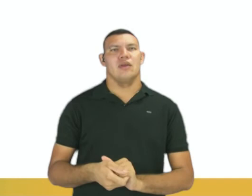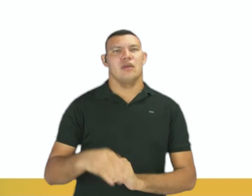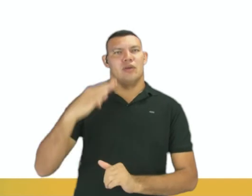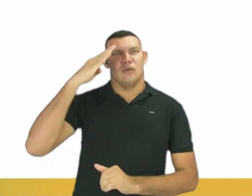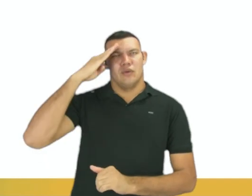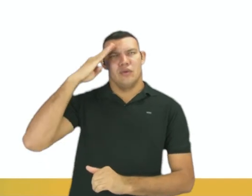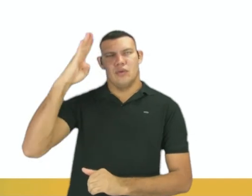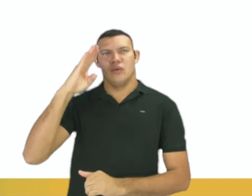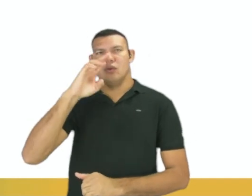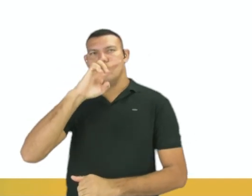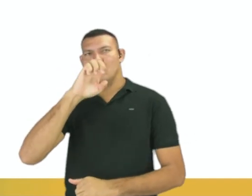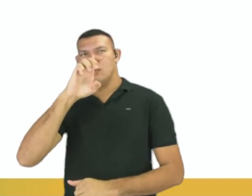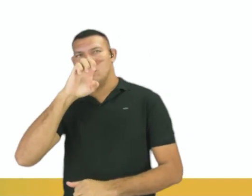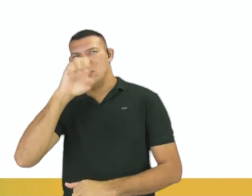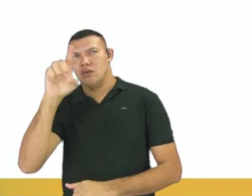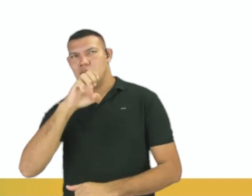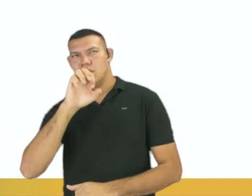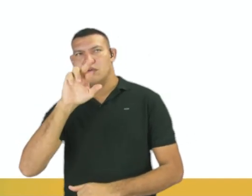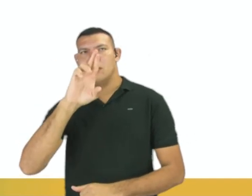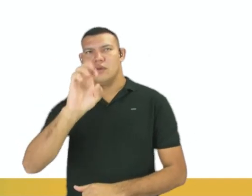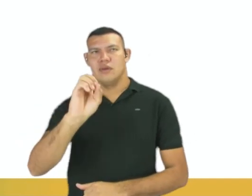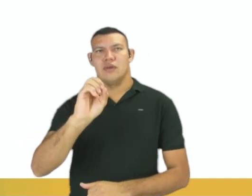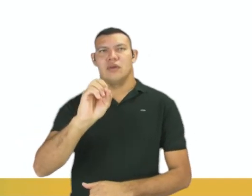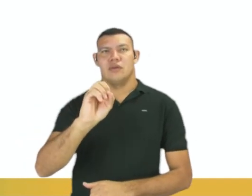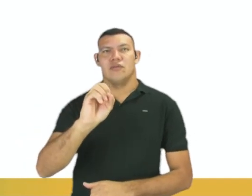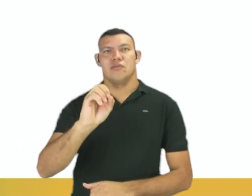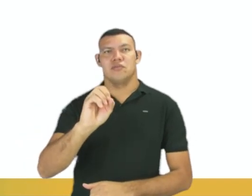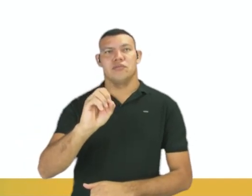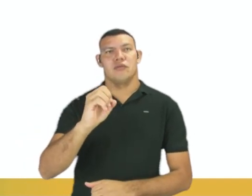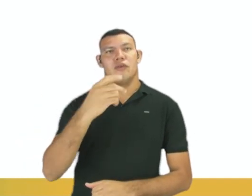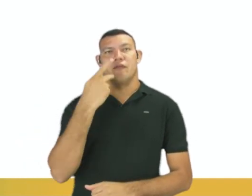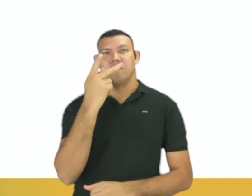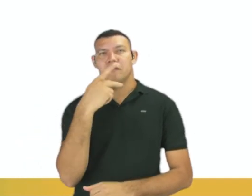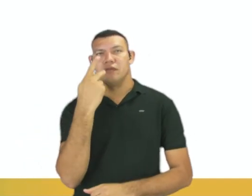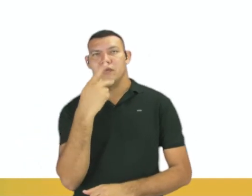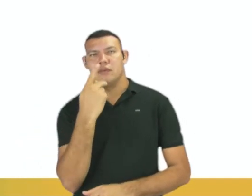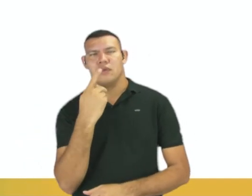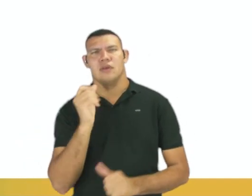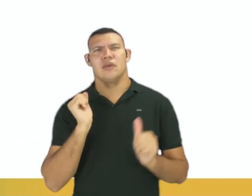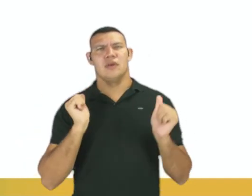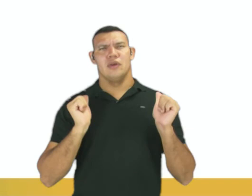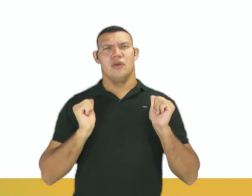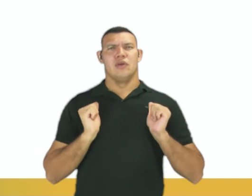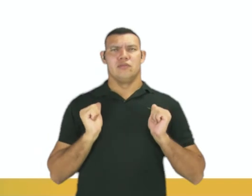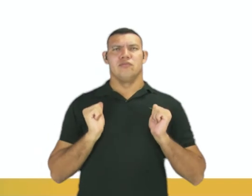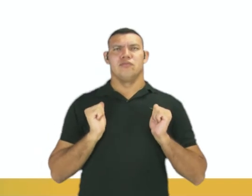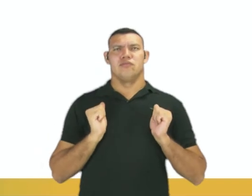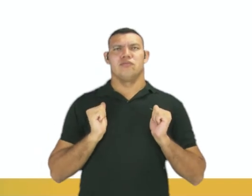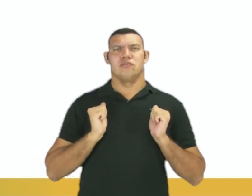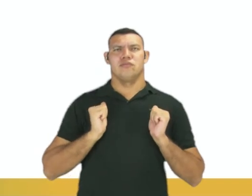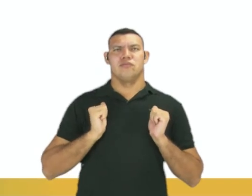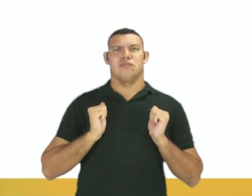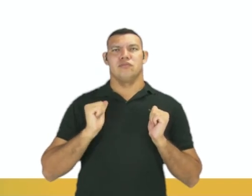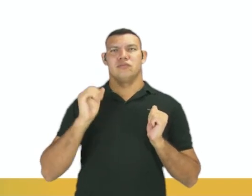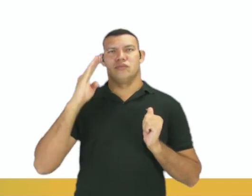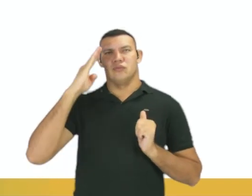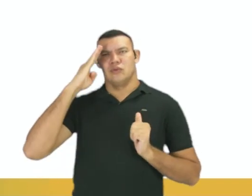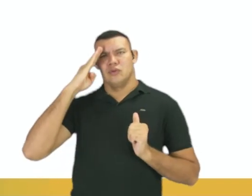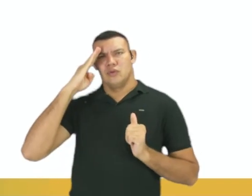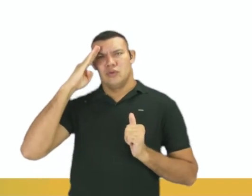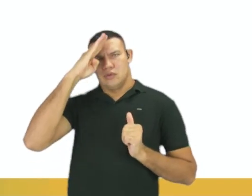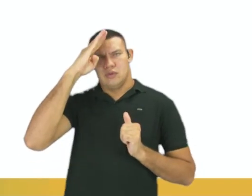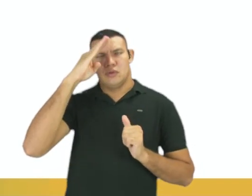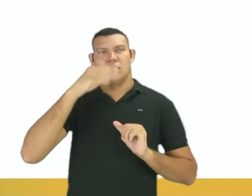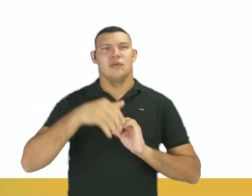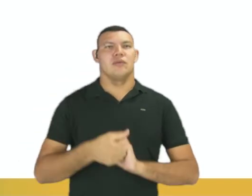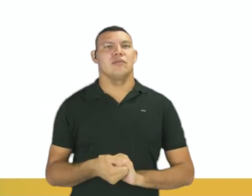quis dizer com o comportamento do sargento vocês podem perceber se analisarmos com cuidado que o sargento ele estava tentando